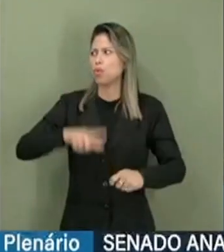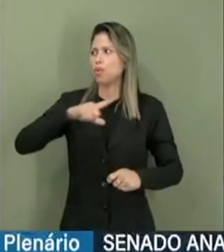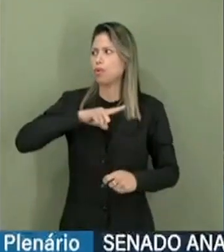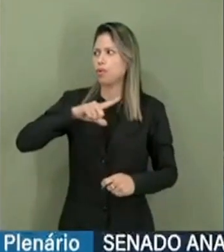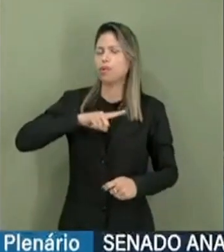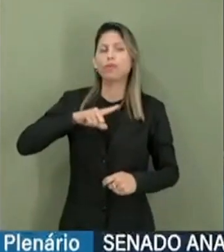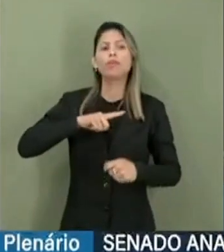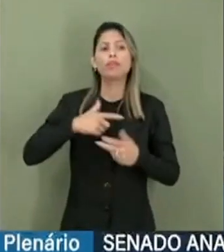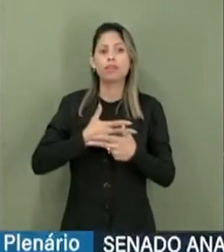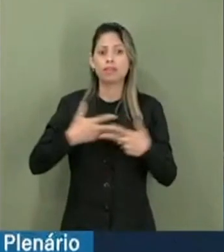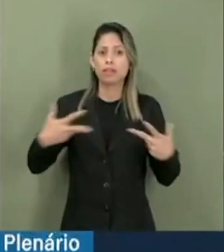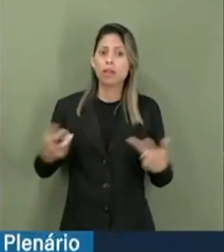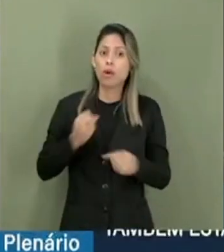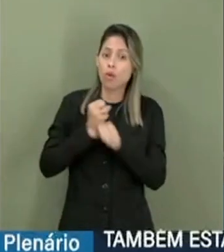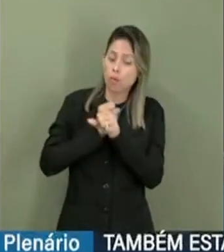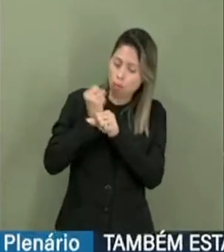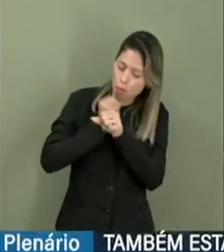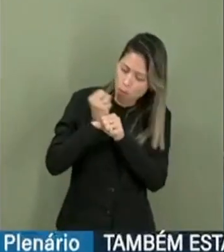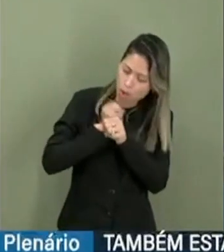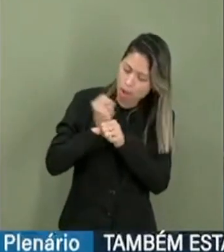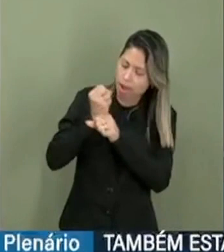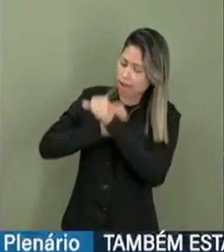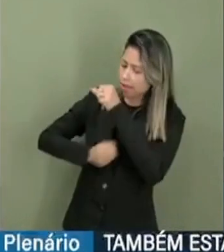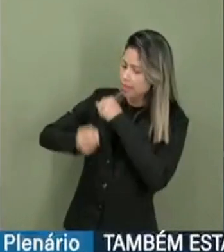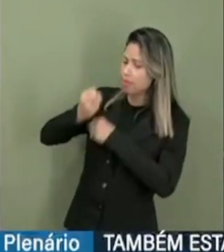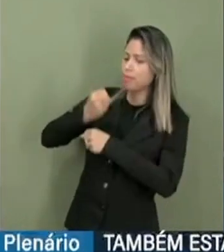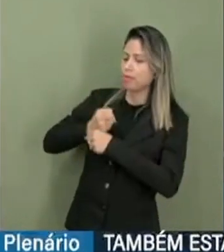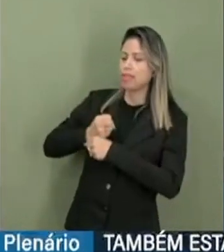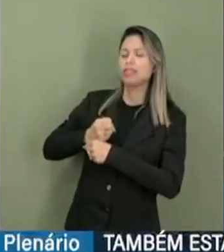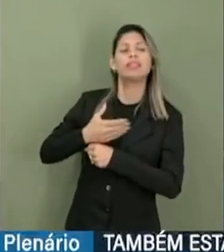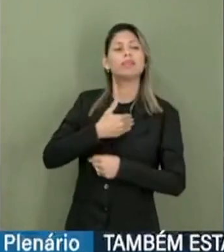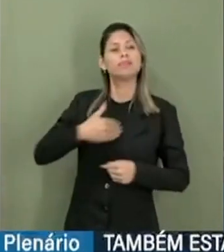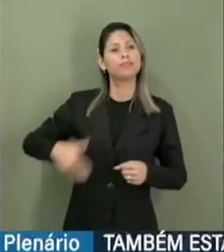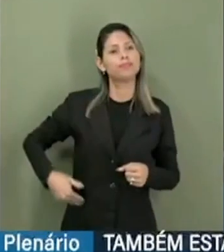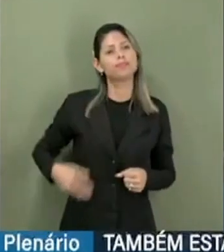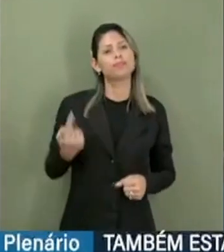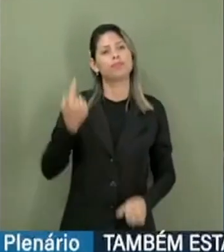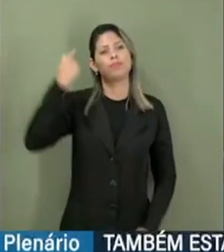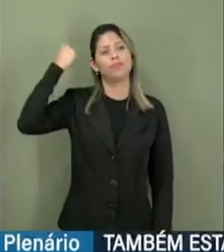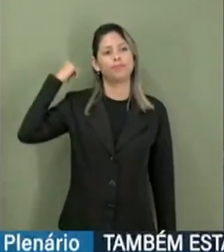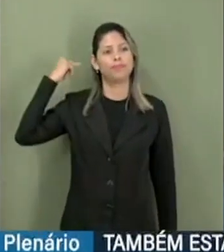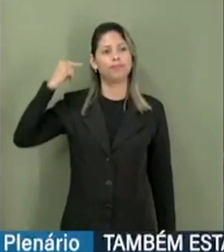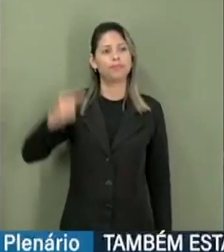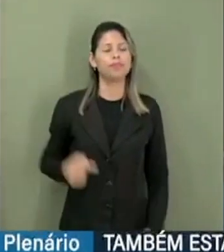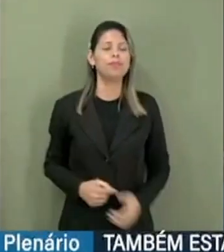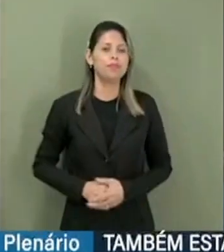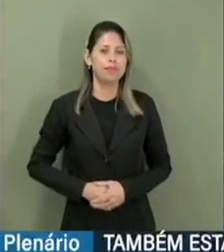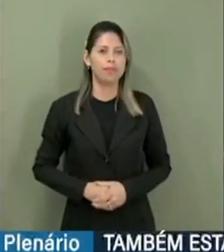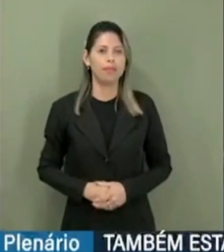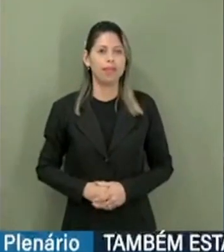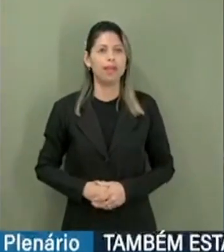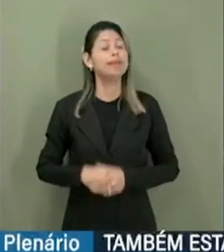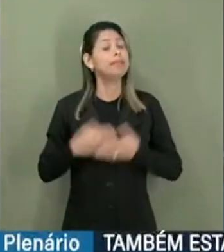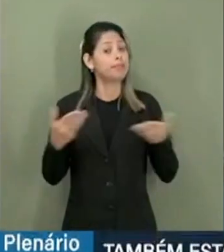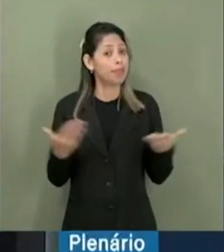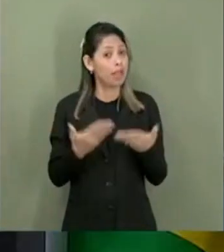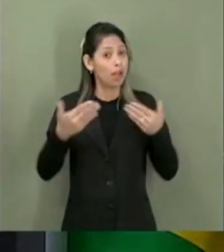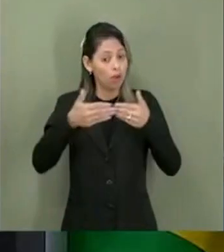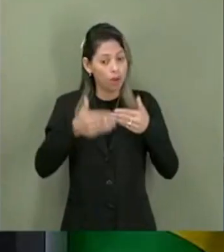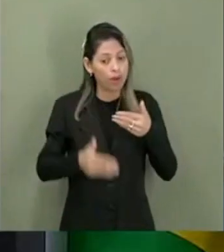aplicado no ano passado pelo desastroso governo anterior temos pela frente